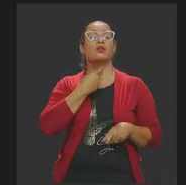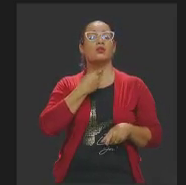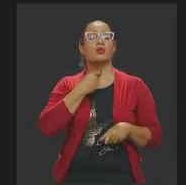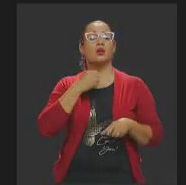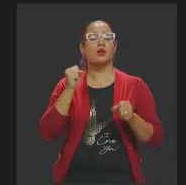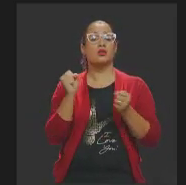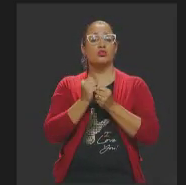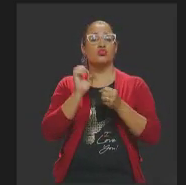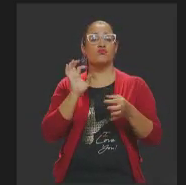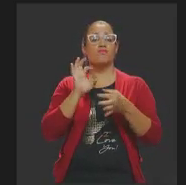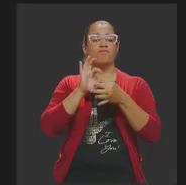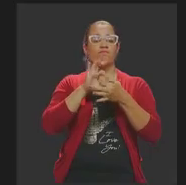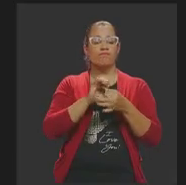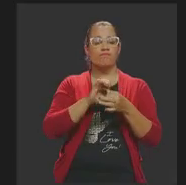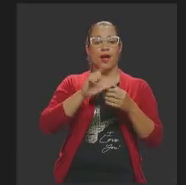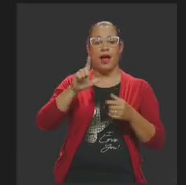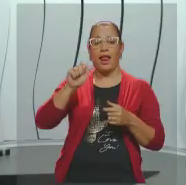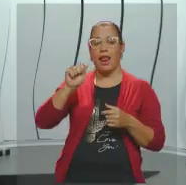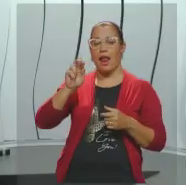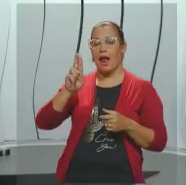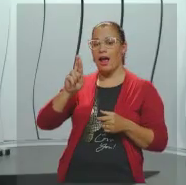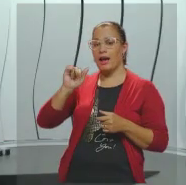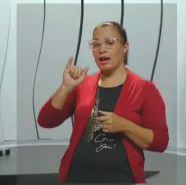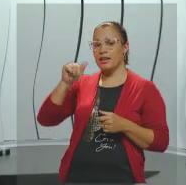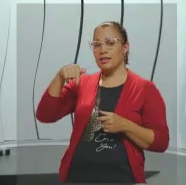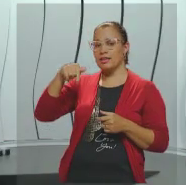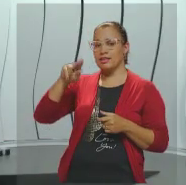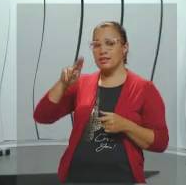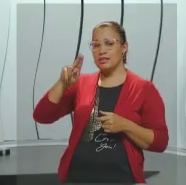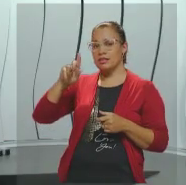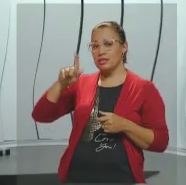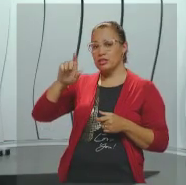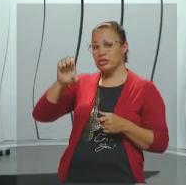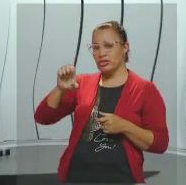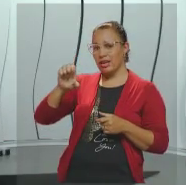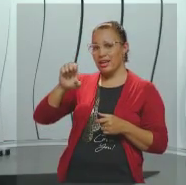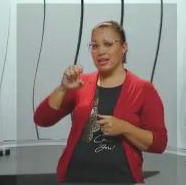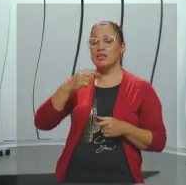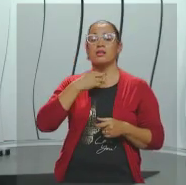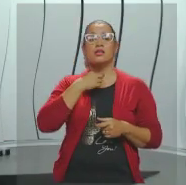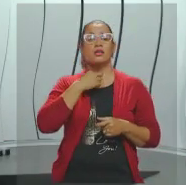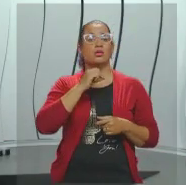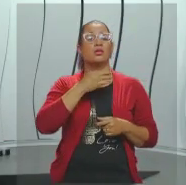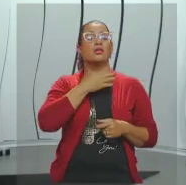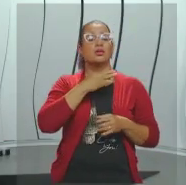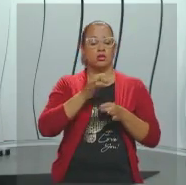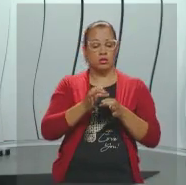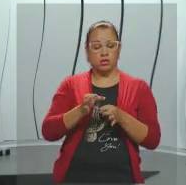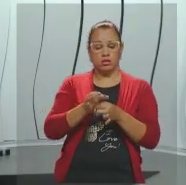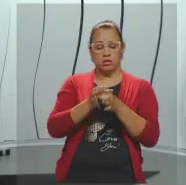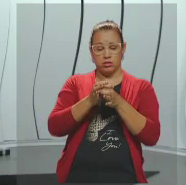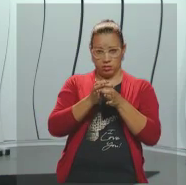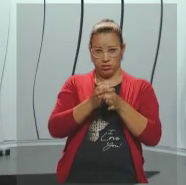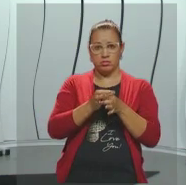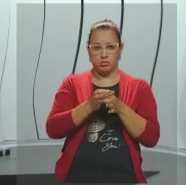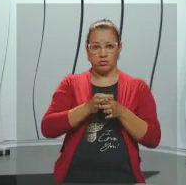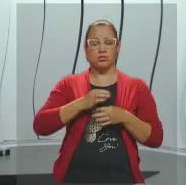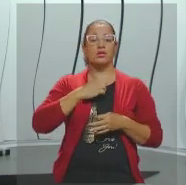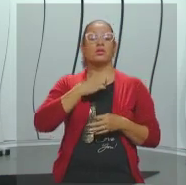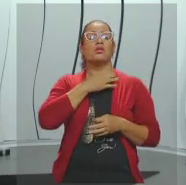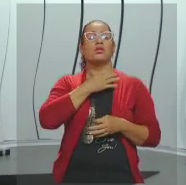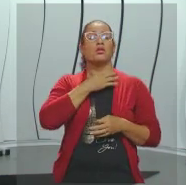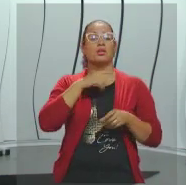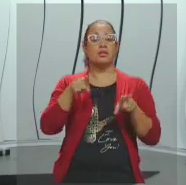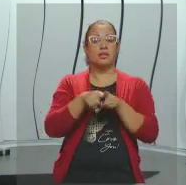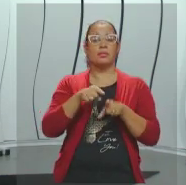estar ligada à laringe. A laringe é um tubo com reforços cartilaginosos, localizados na região do pescoço.